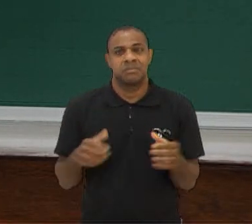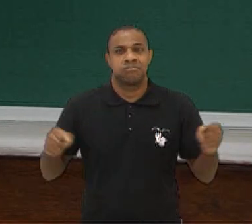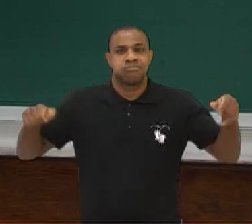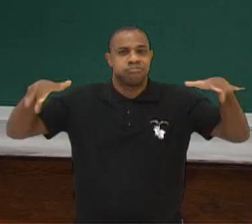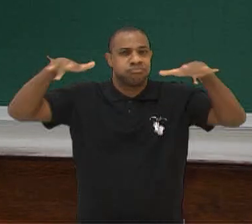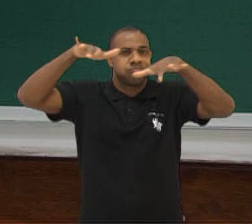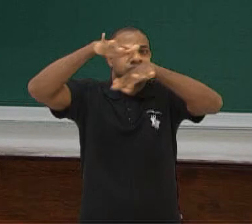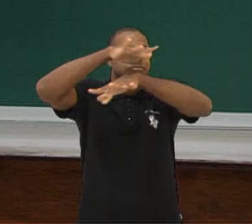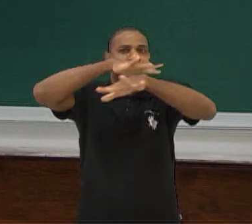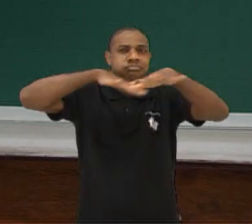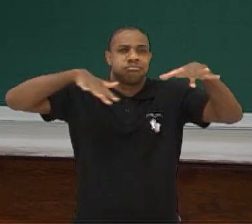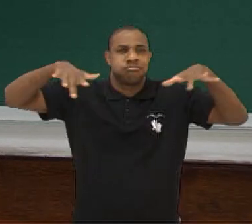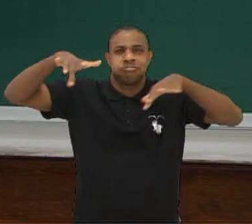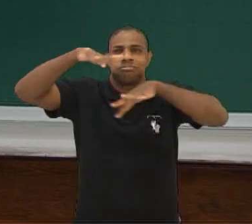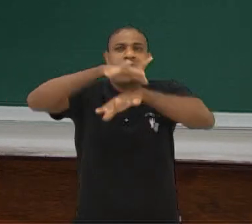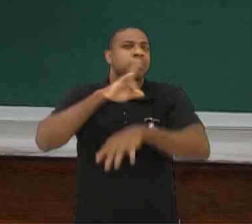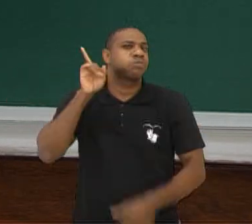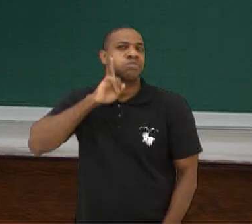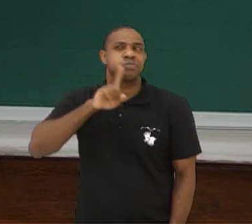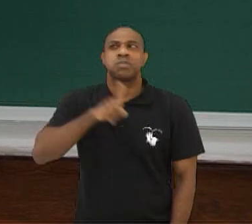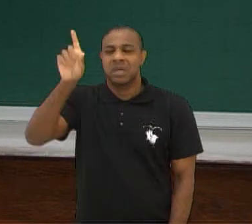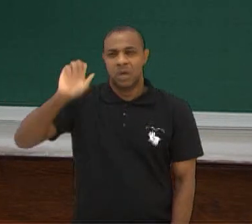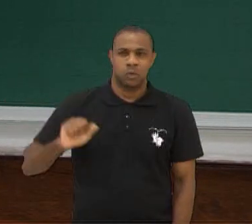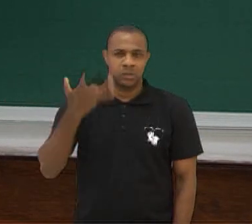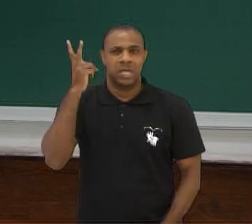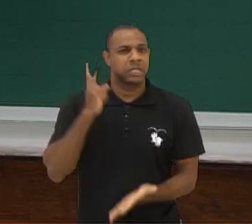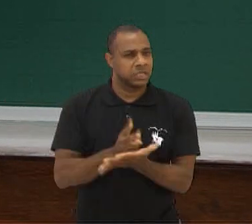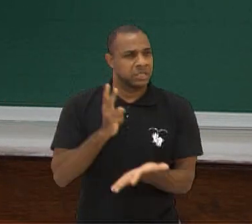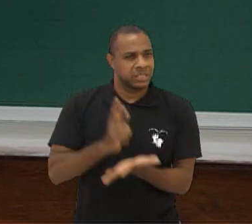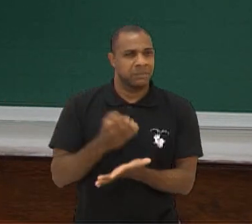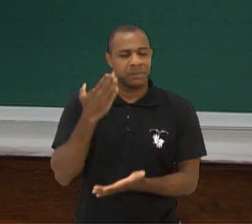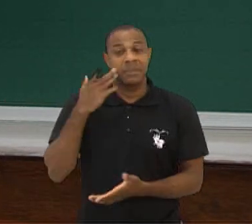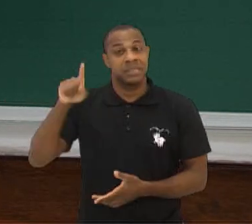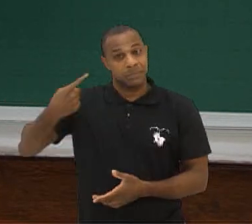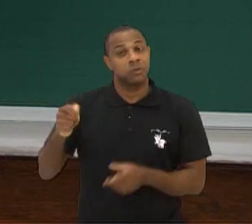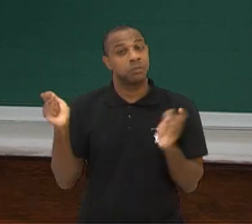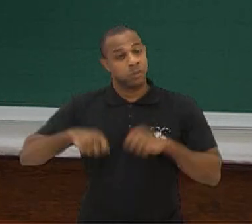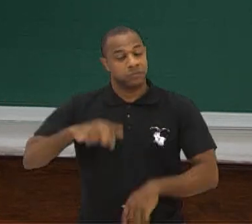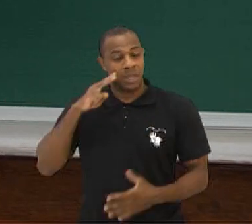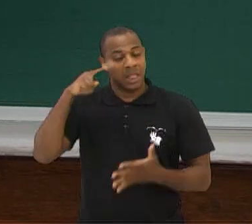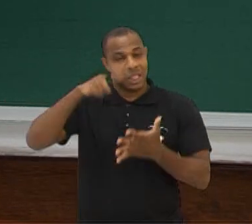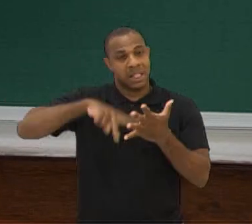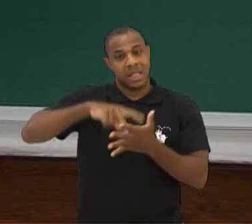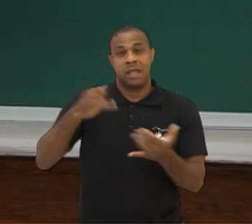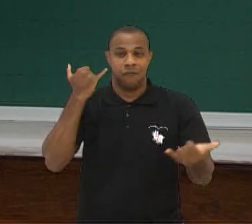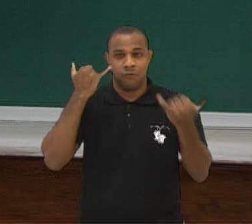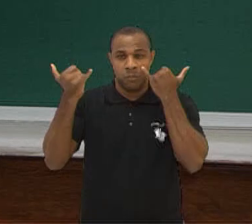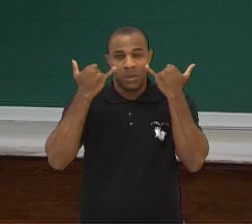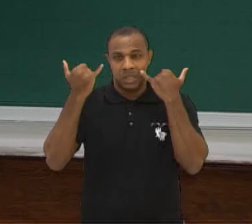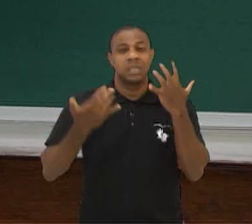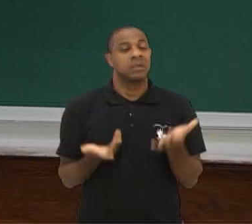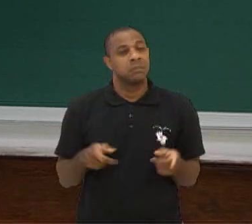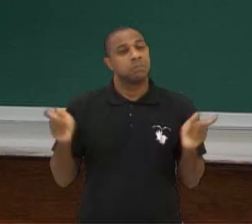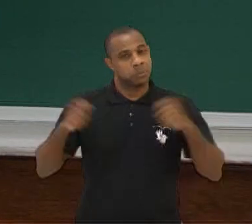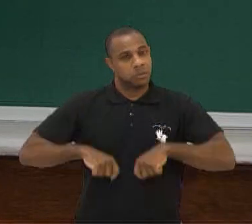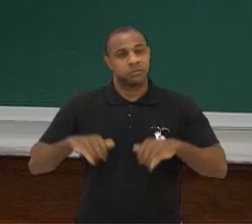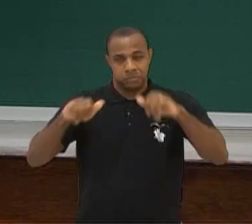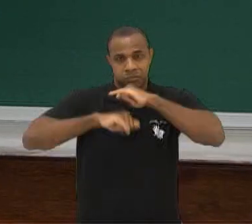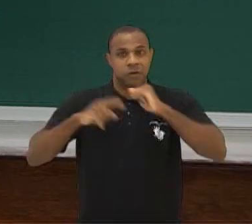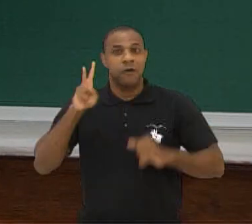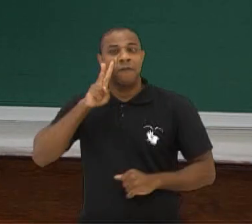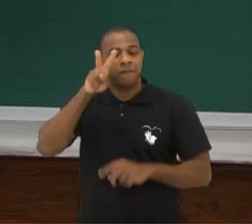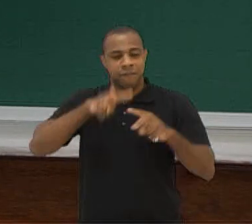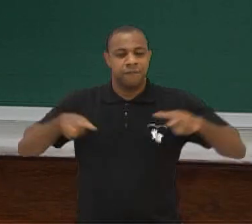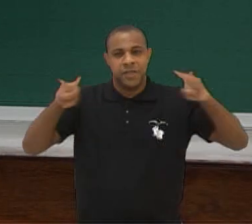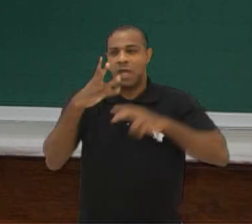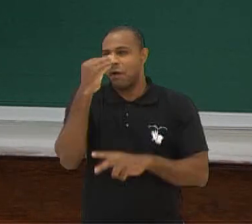nos Estados Unidos, isso é bem recorrente lá. Depois, se vocês quiserem ler essa notícia na íntegra e ver as imagens,